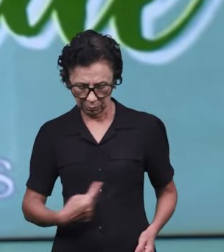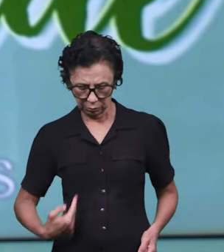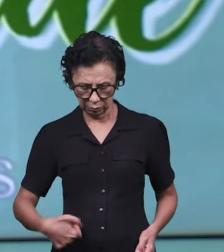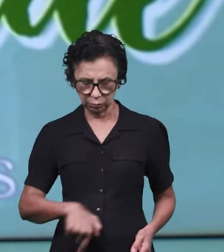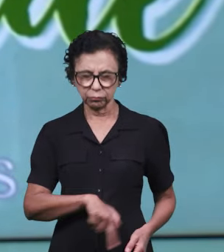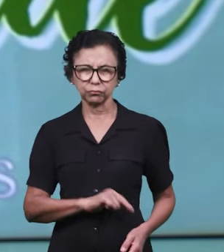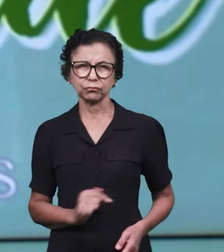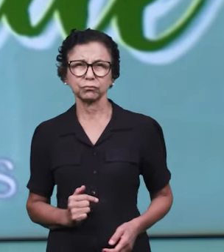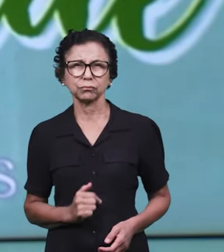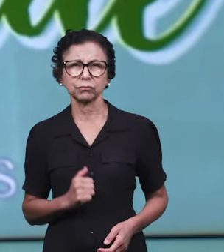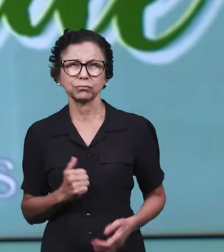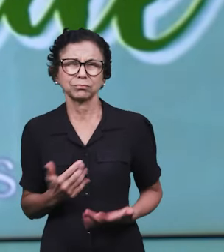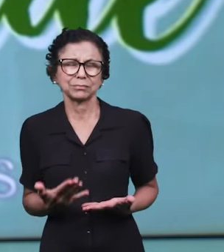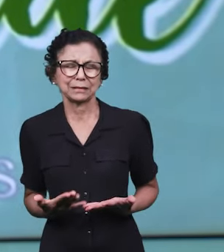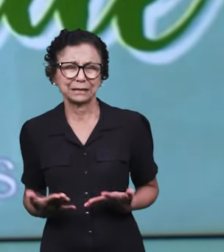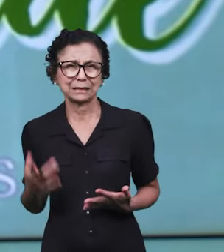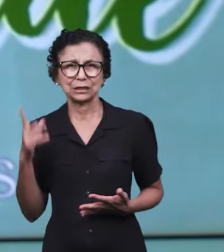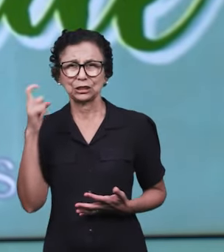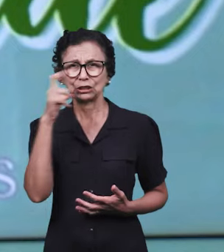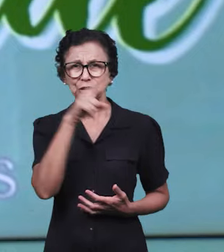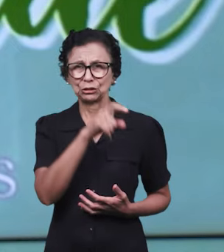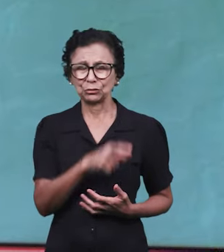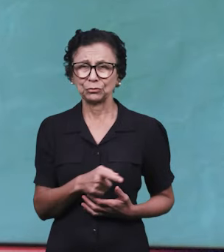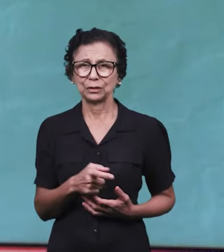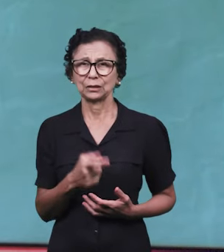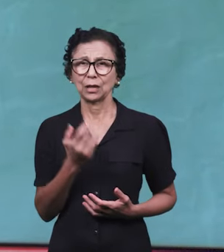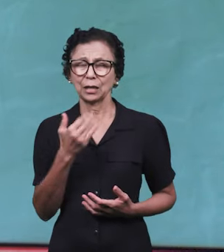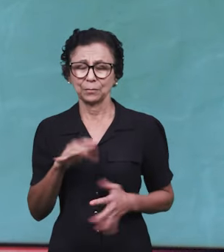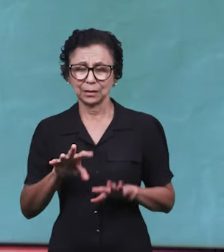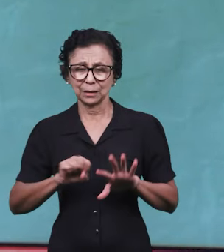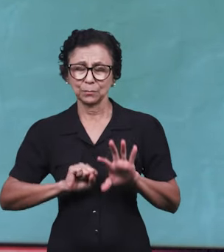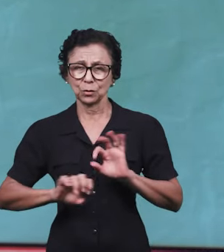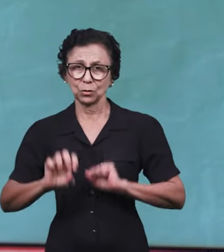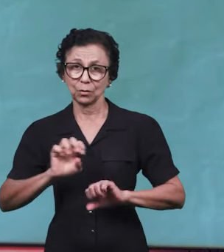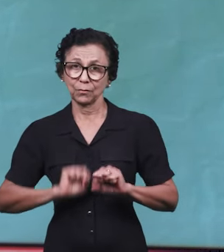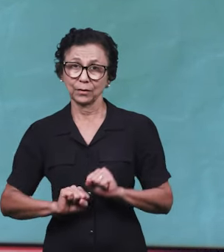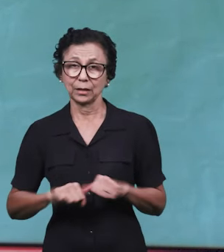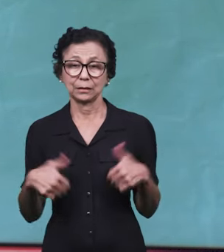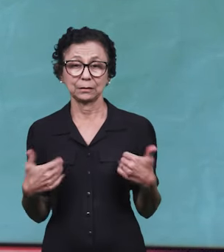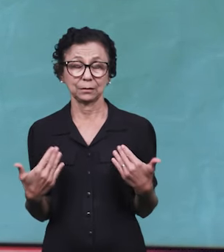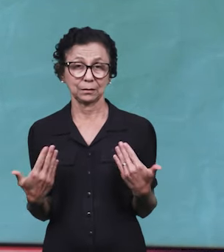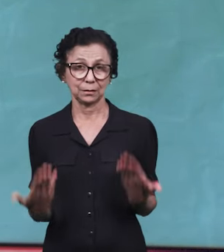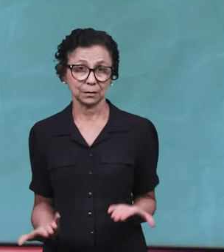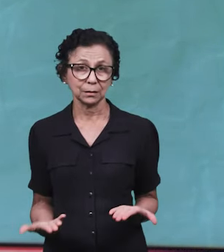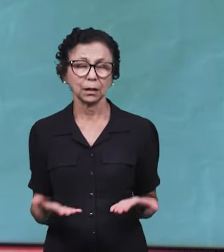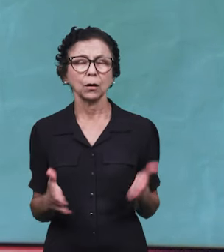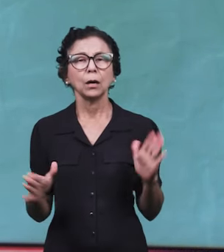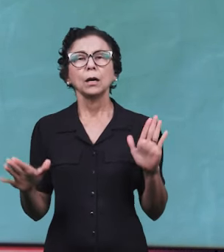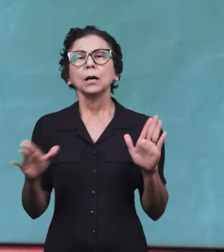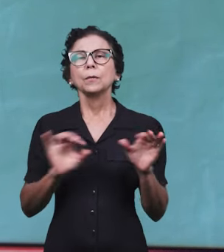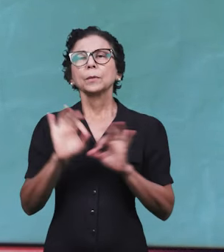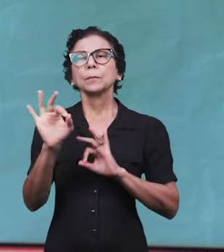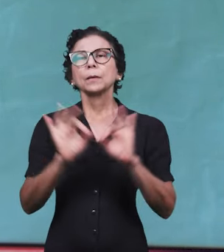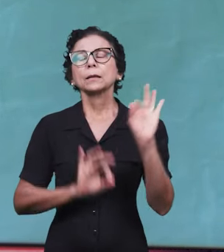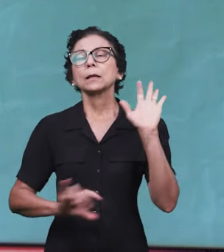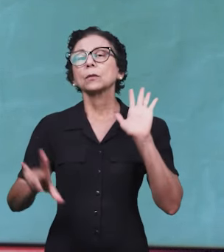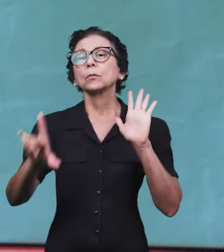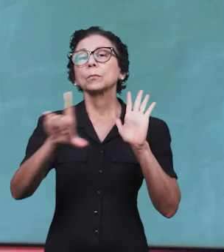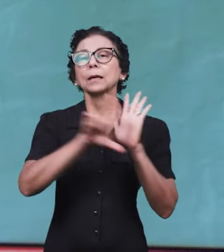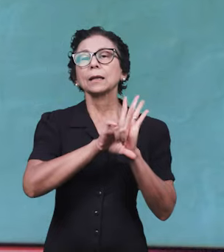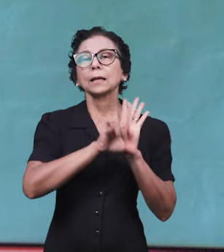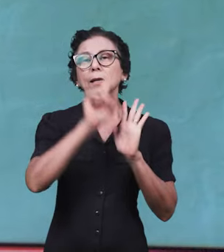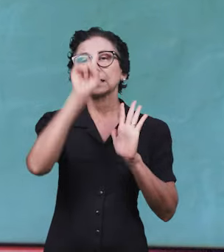uma dificuldade na absorção de alguns nutrientes. Por essa condição, foi feita uma lei que passou a ser